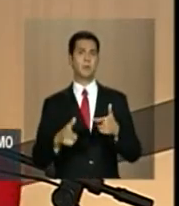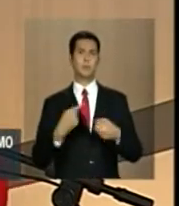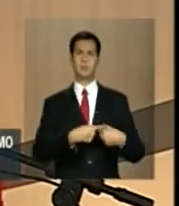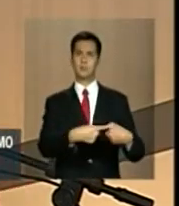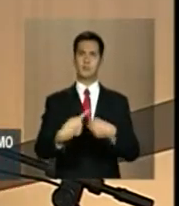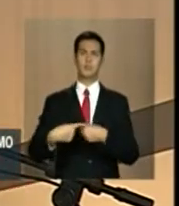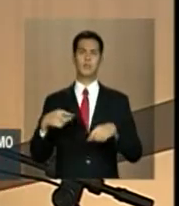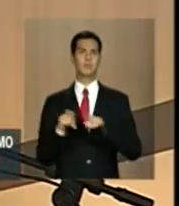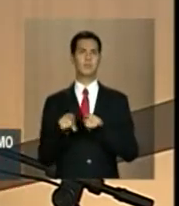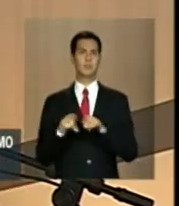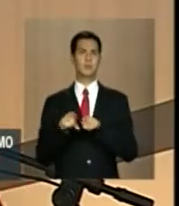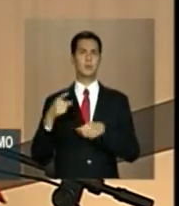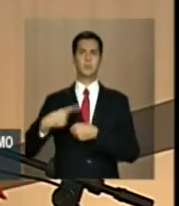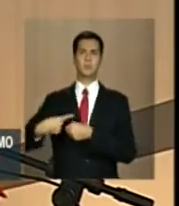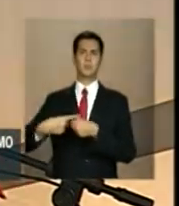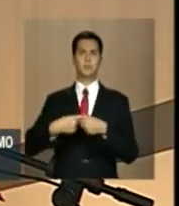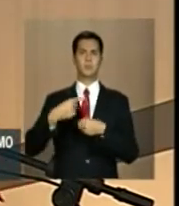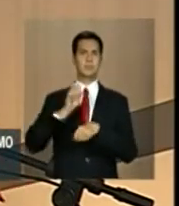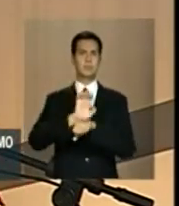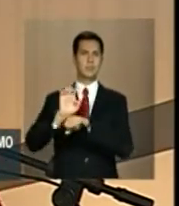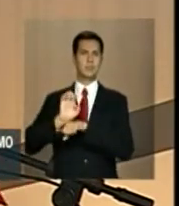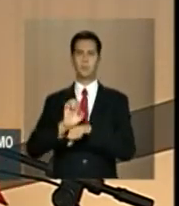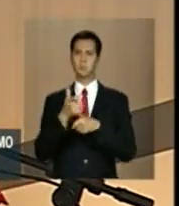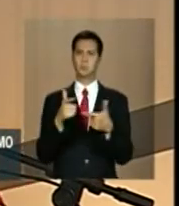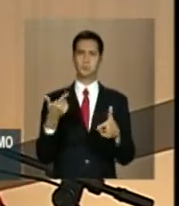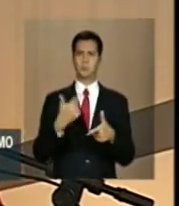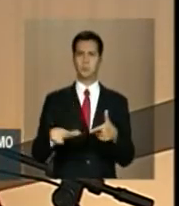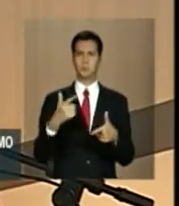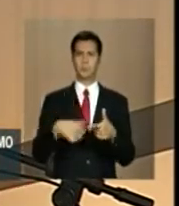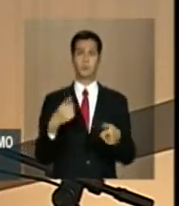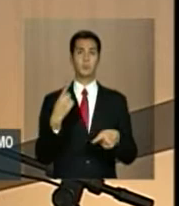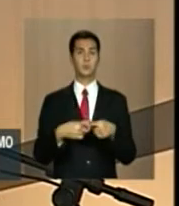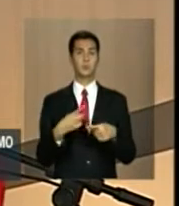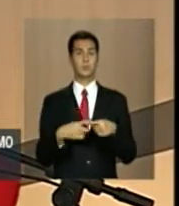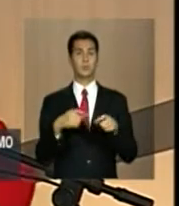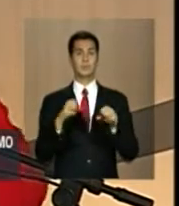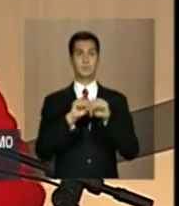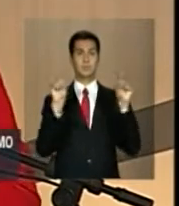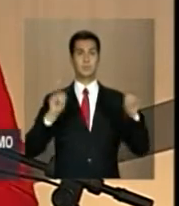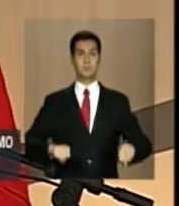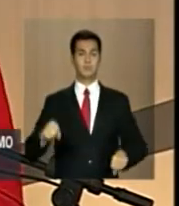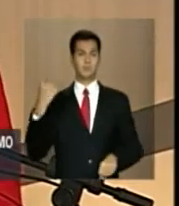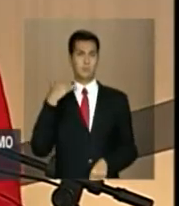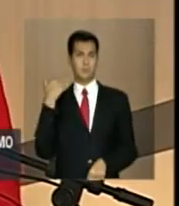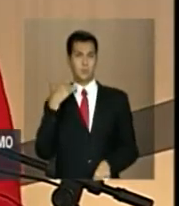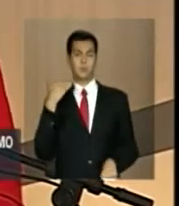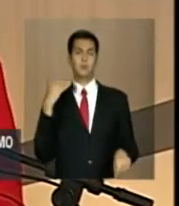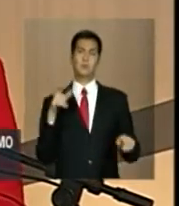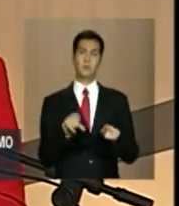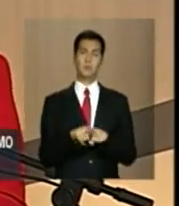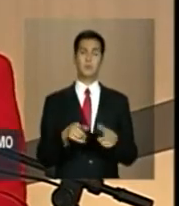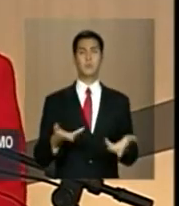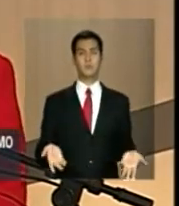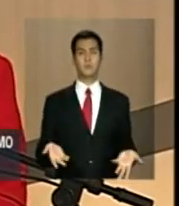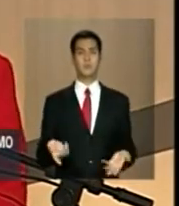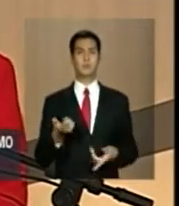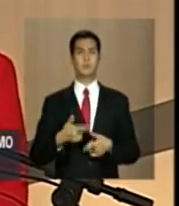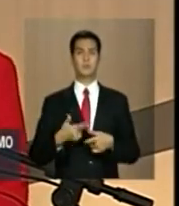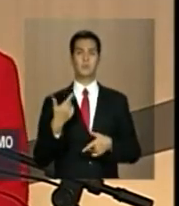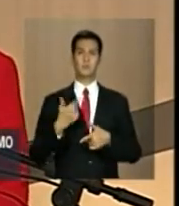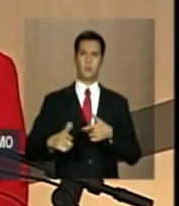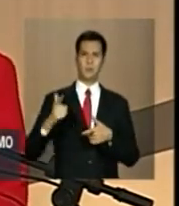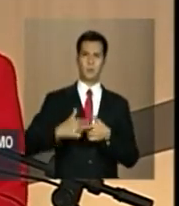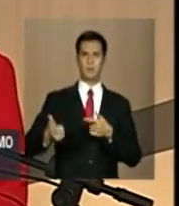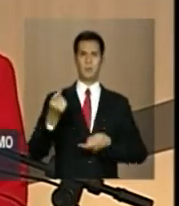Porque, junto com a crise das dívidas soberanas e do sistema financeiro bancário, a crise de